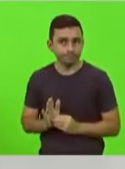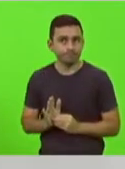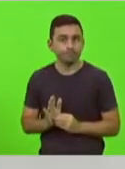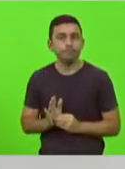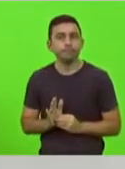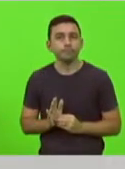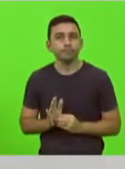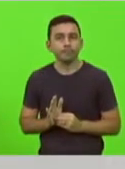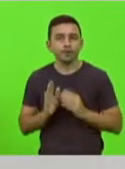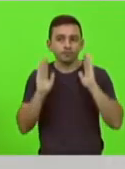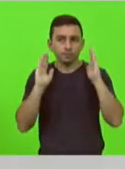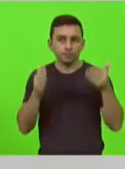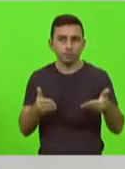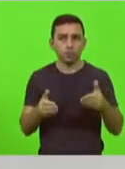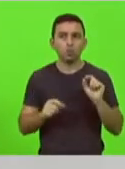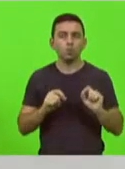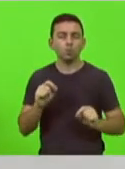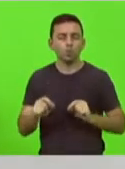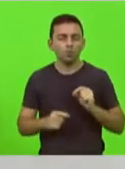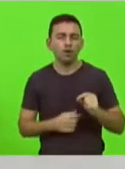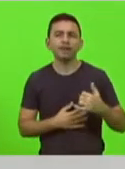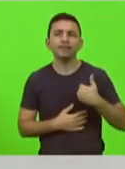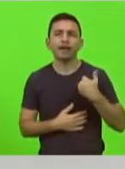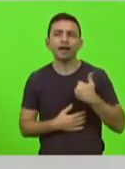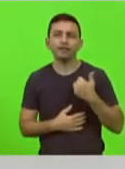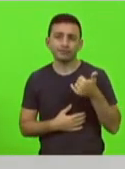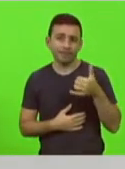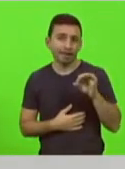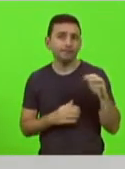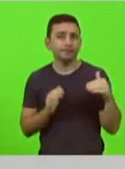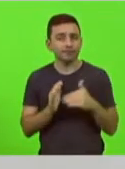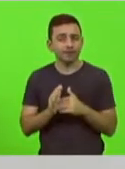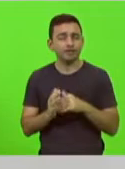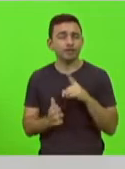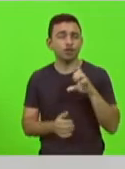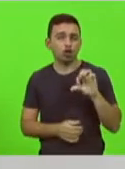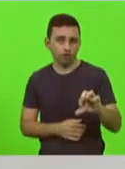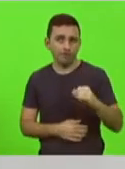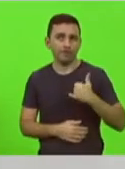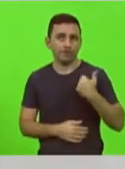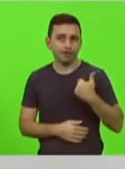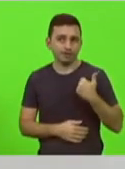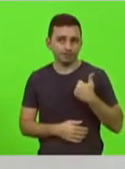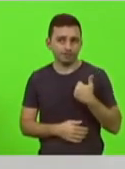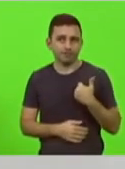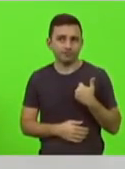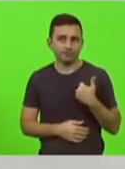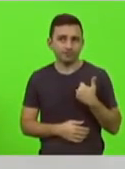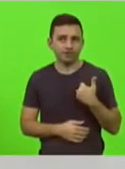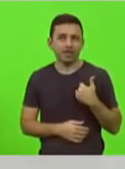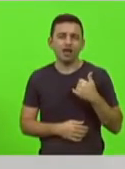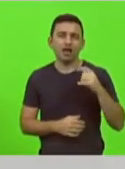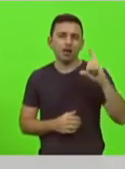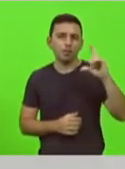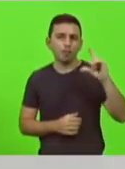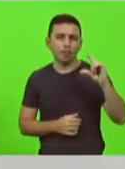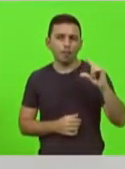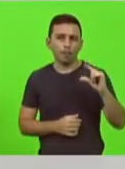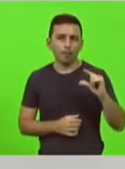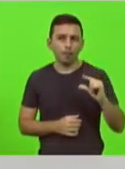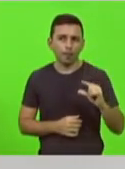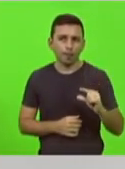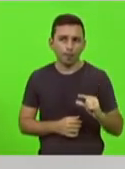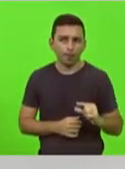concentram na faixa etária entre 10 e 19 anos e, em geral, decaem gradativamente nas faixas